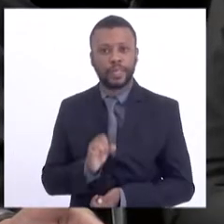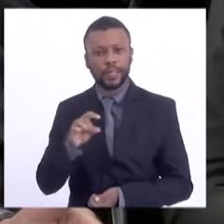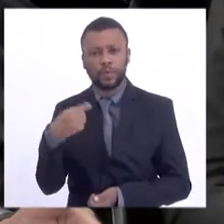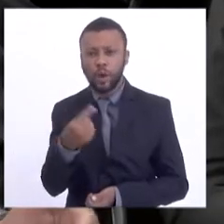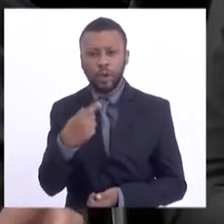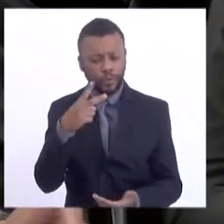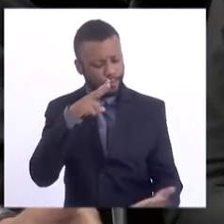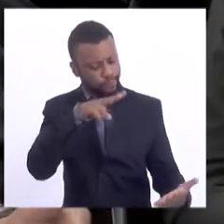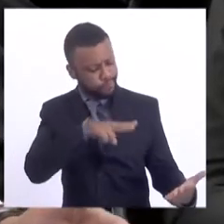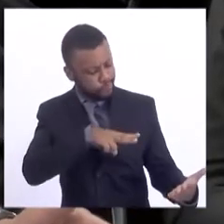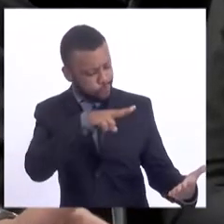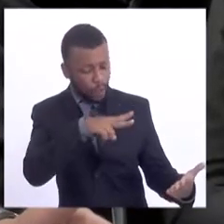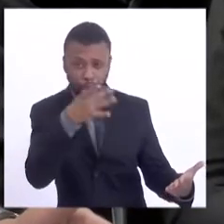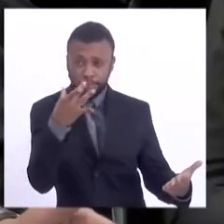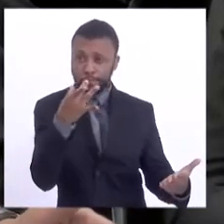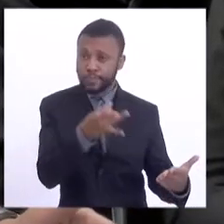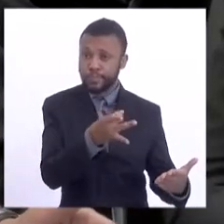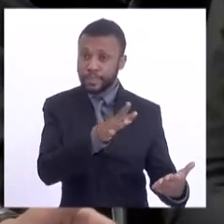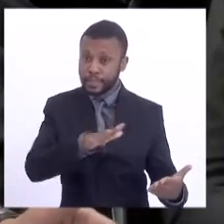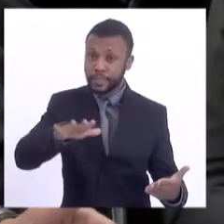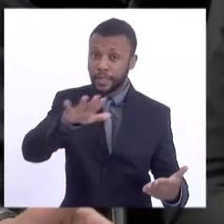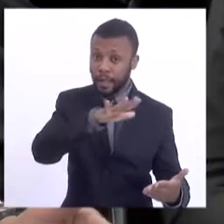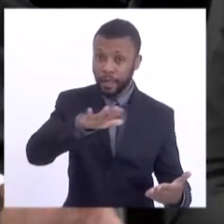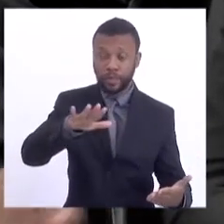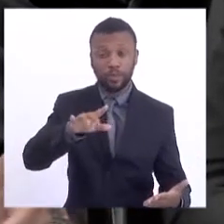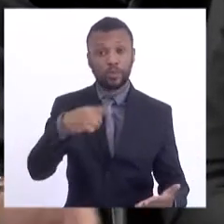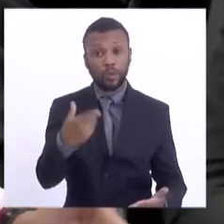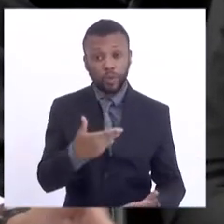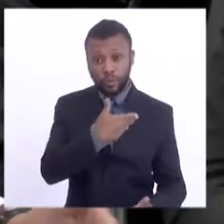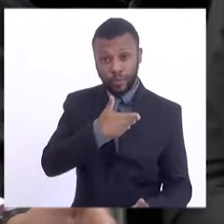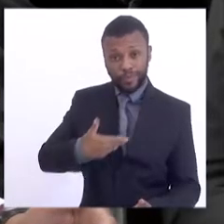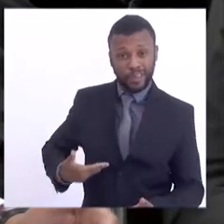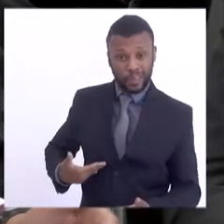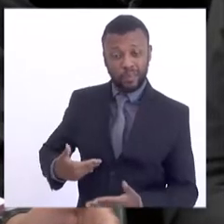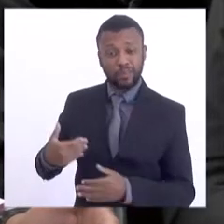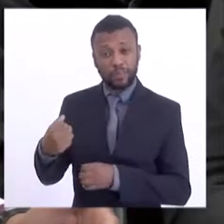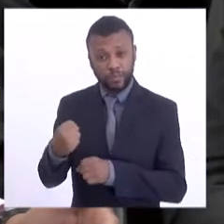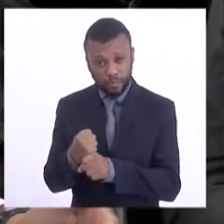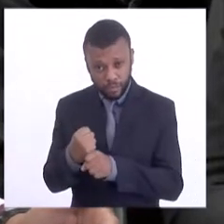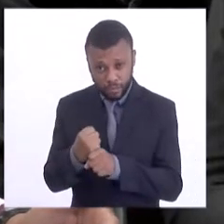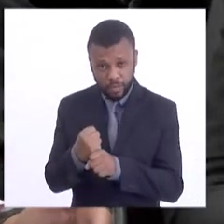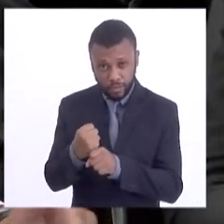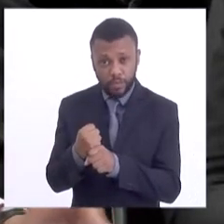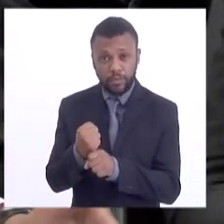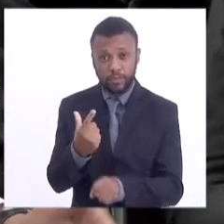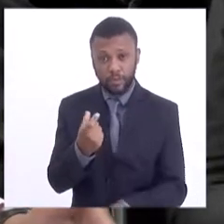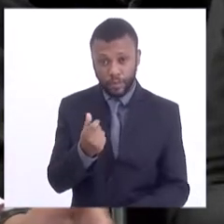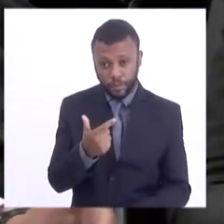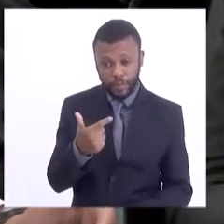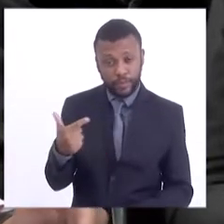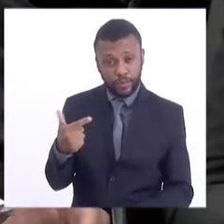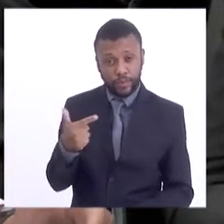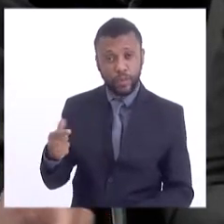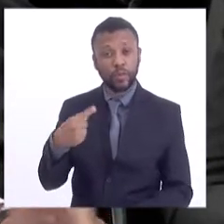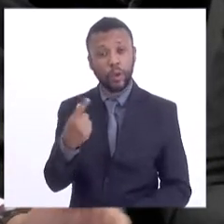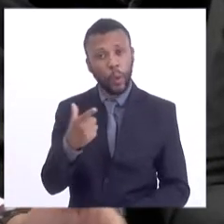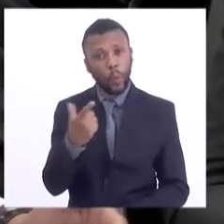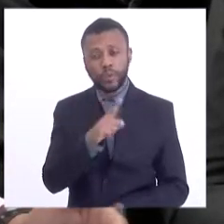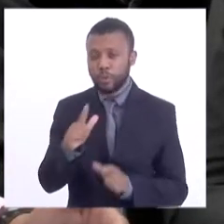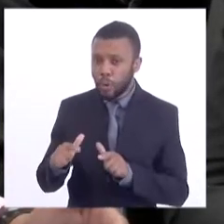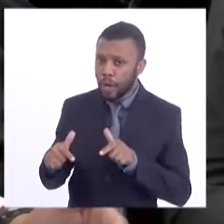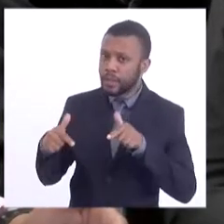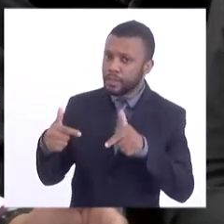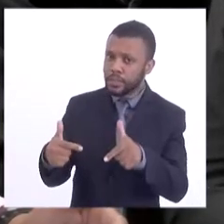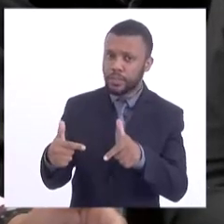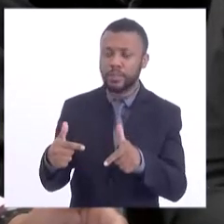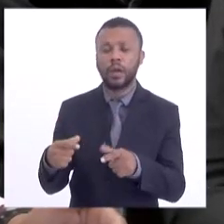maneira geral mesmo com os - 23 nós conseguimos fazer umas eu que sou muito boa porque a